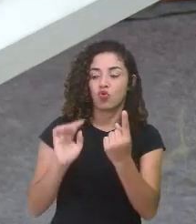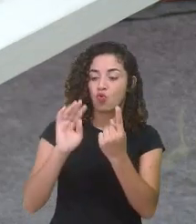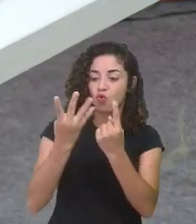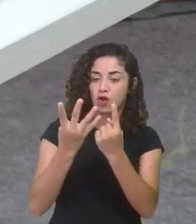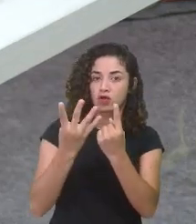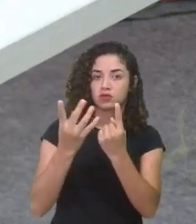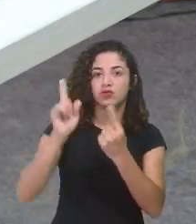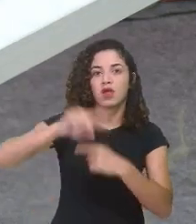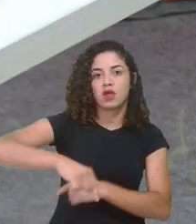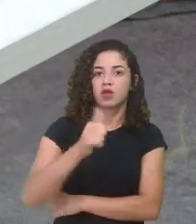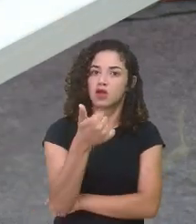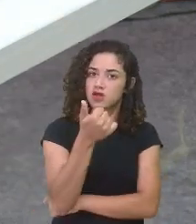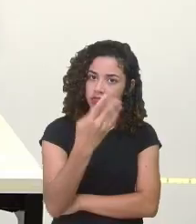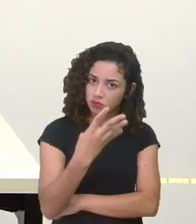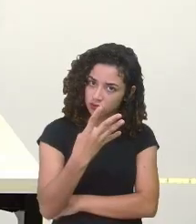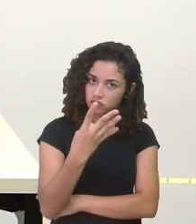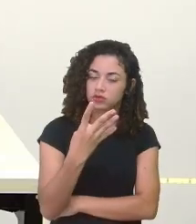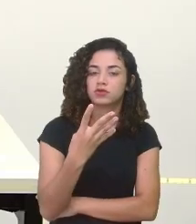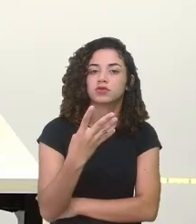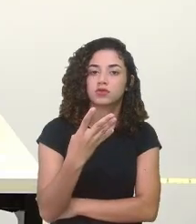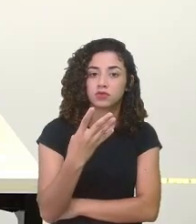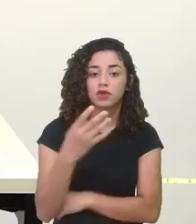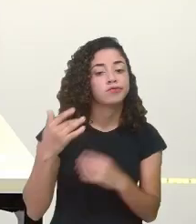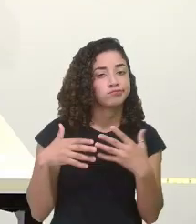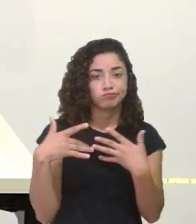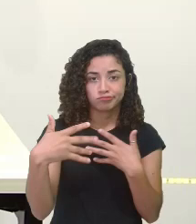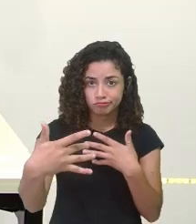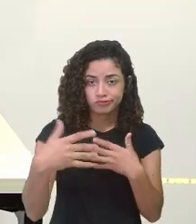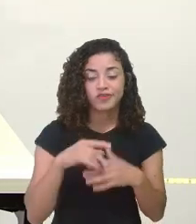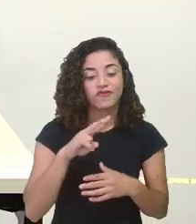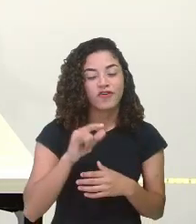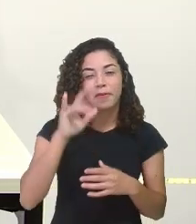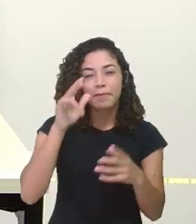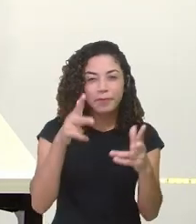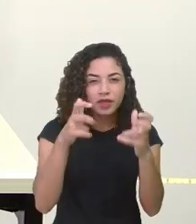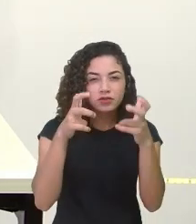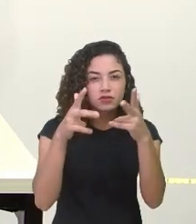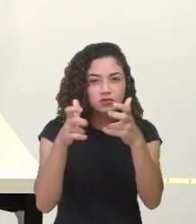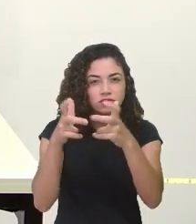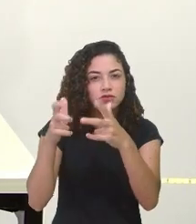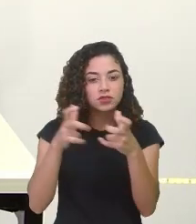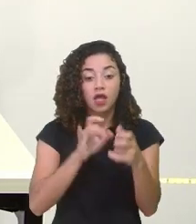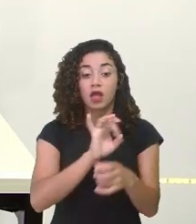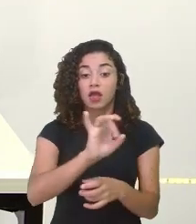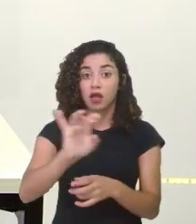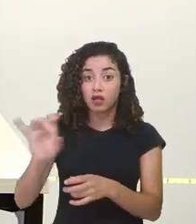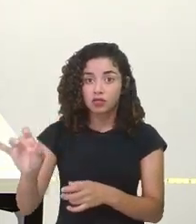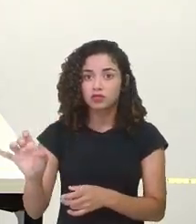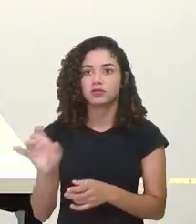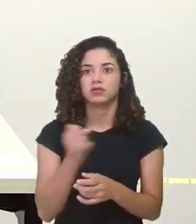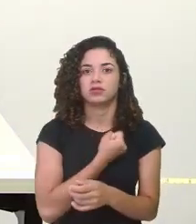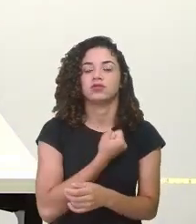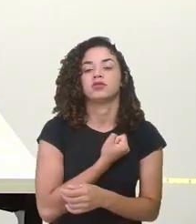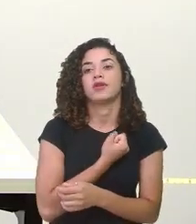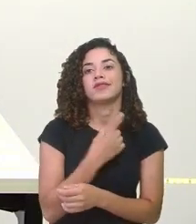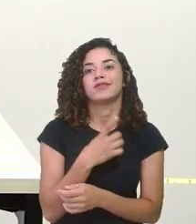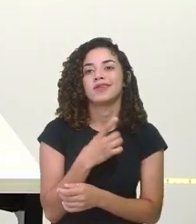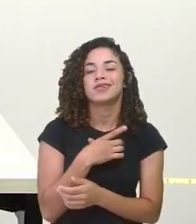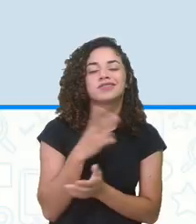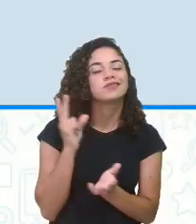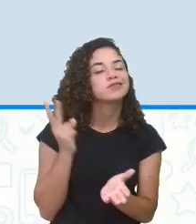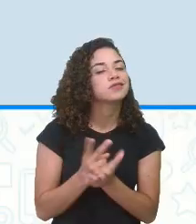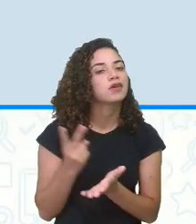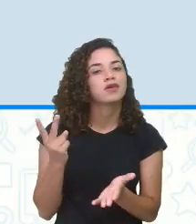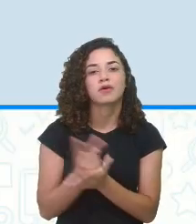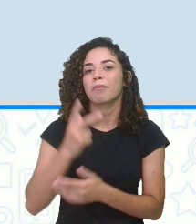formar o 14. E assim em diante. E aí você vai perceber que cada família vai começar sempre com